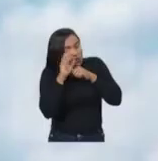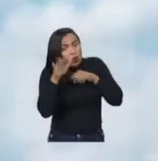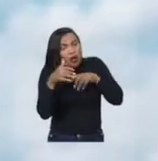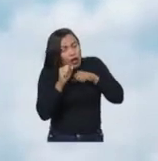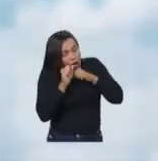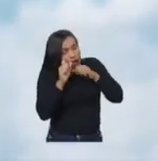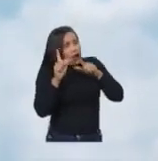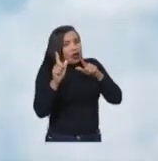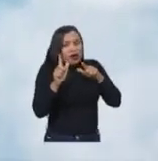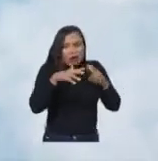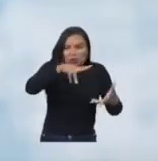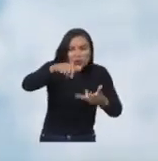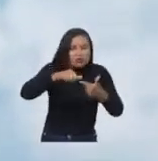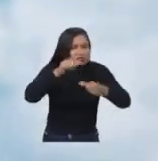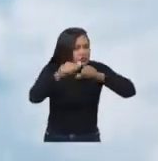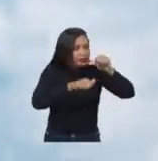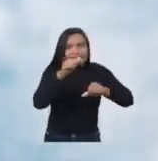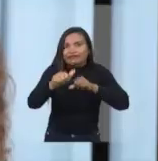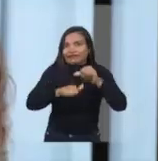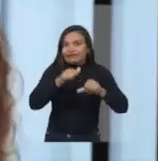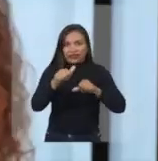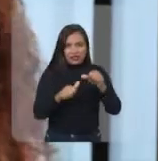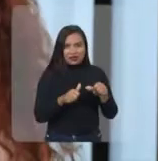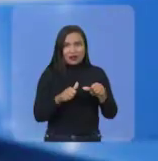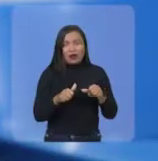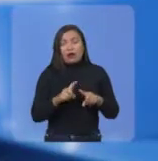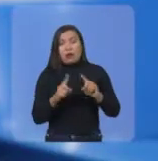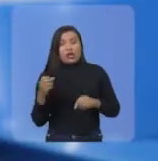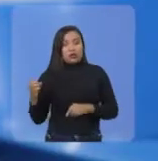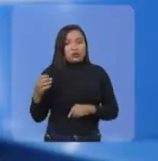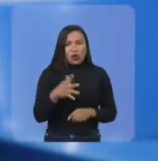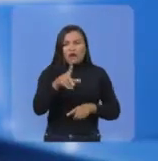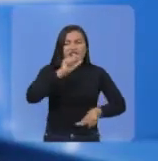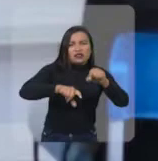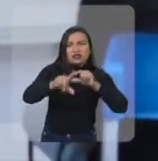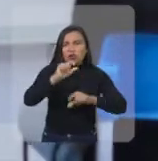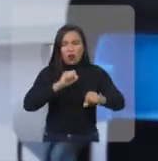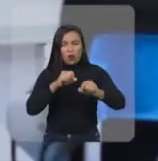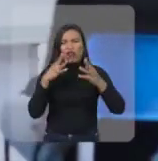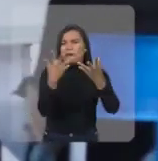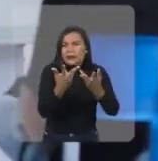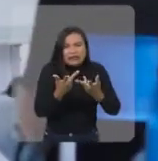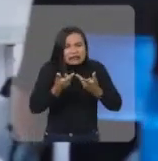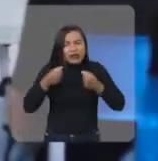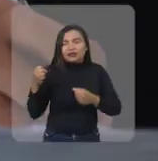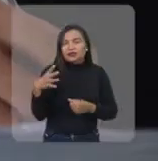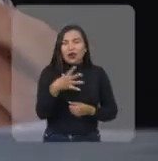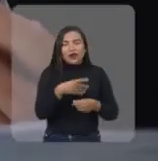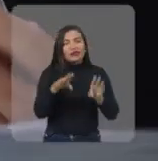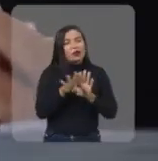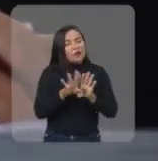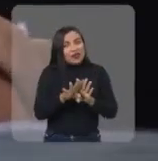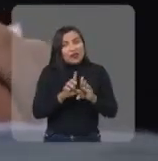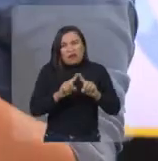outro completamente diferente, com novas demandas e exigindo novas habilidades. Ficar parado no meio da escada não